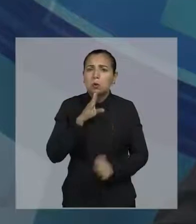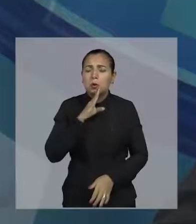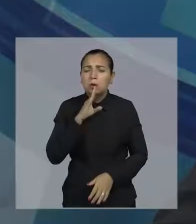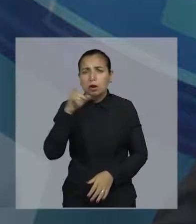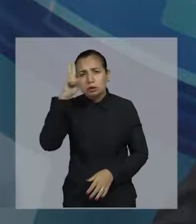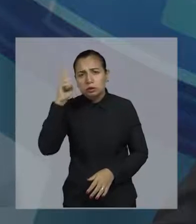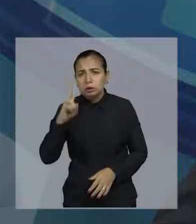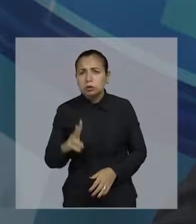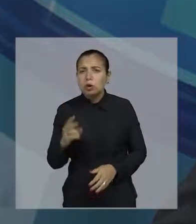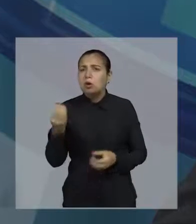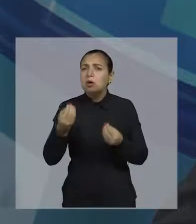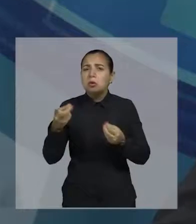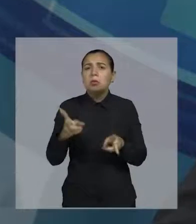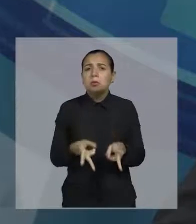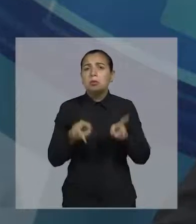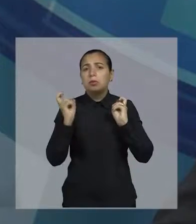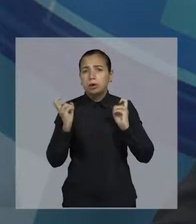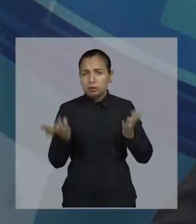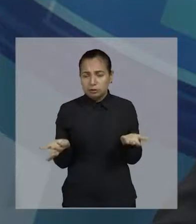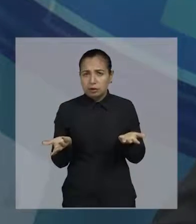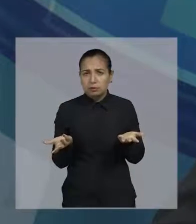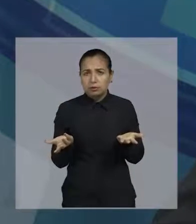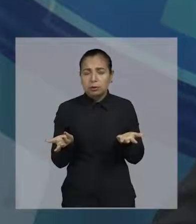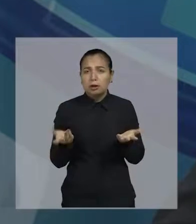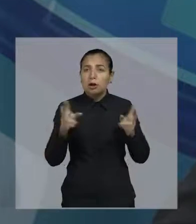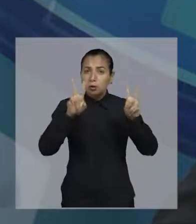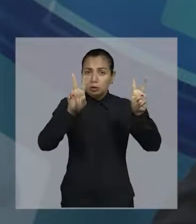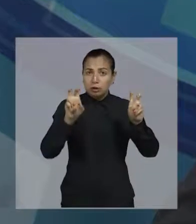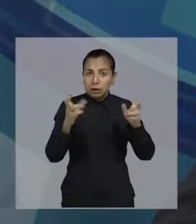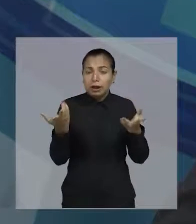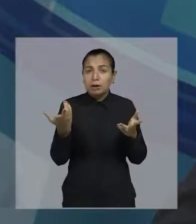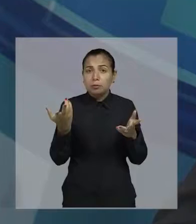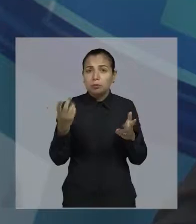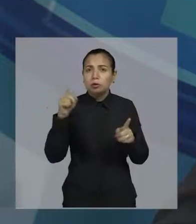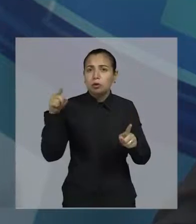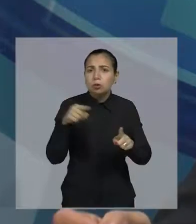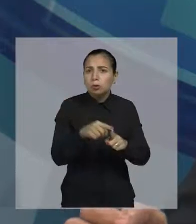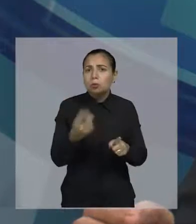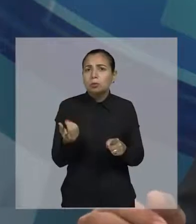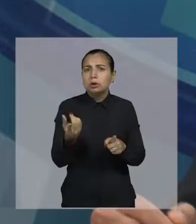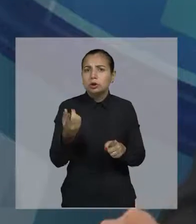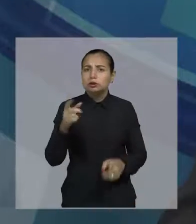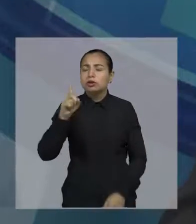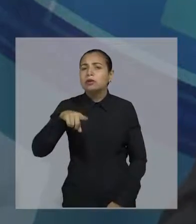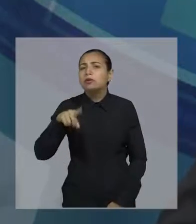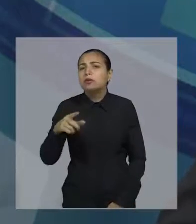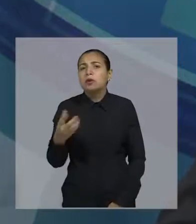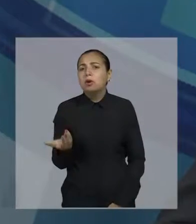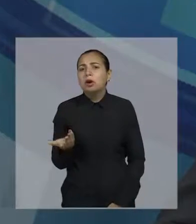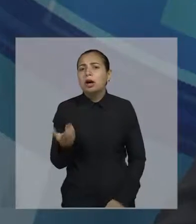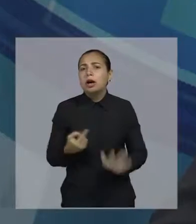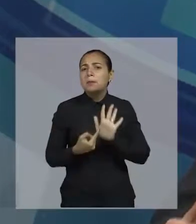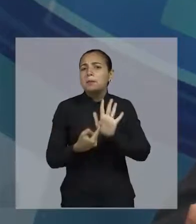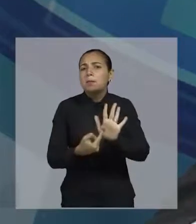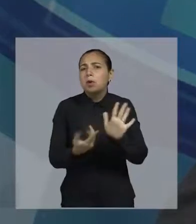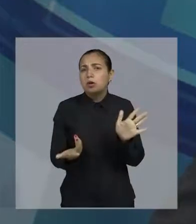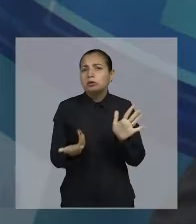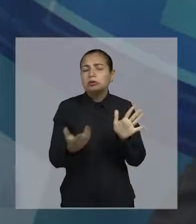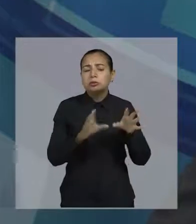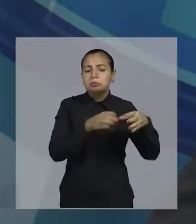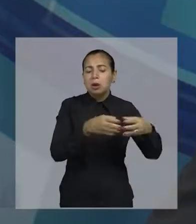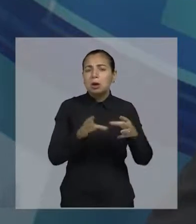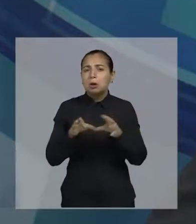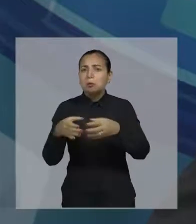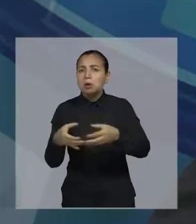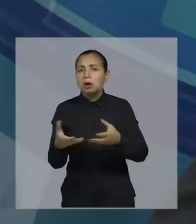isso? Temos, em termos objetivos, este quadro desenhado? Bom, sobre repetição da